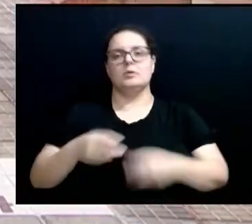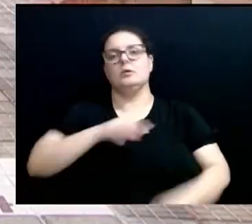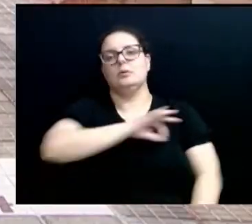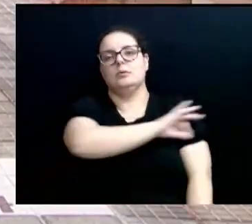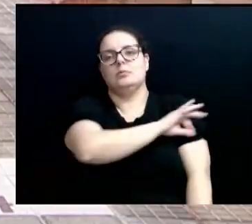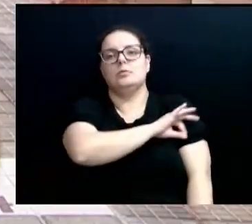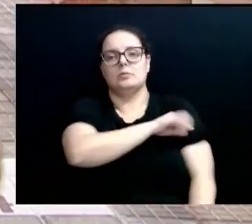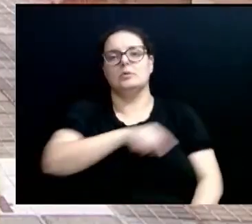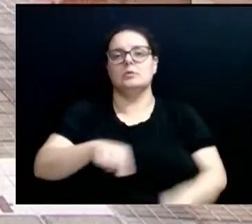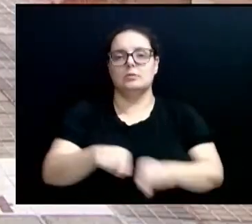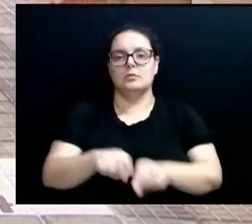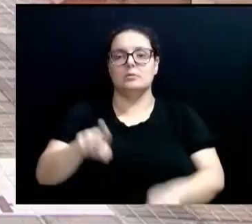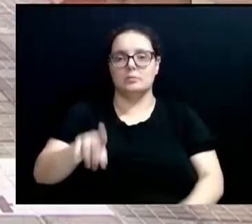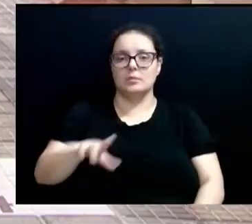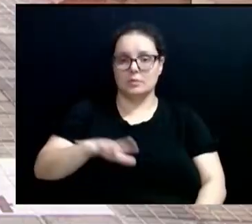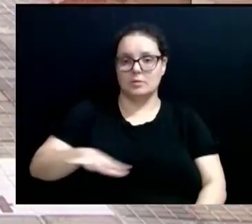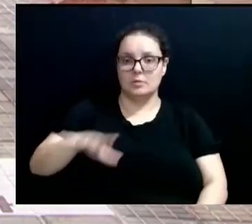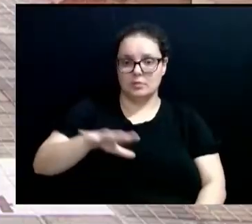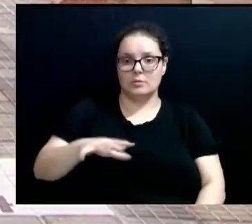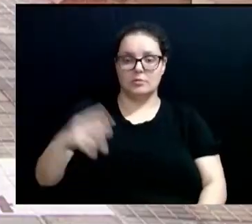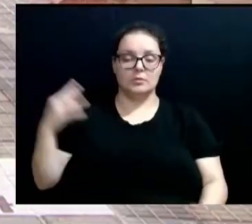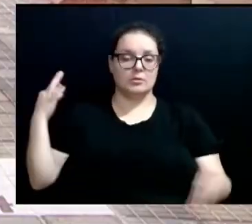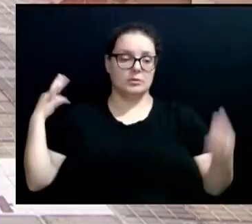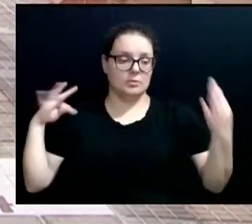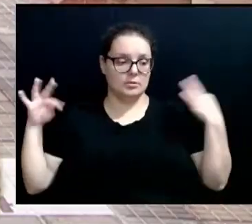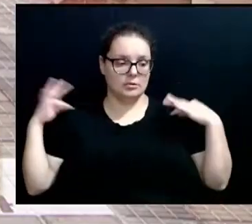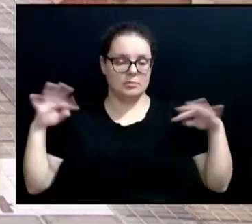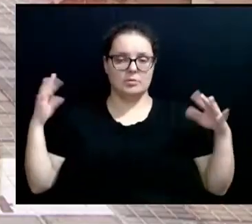de turismo, olhar para cá e